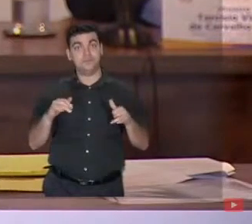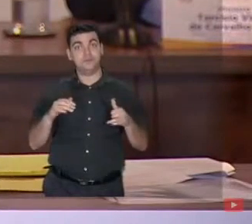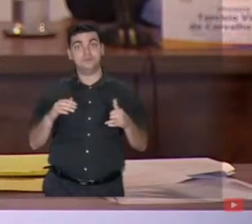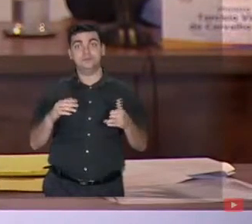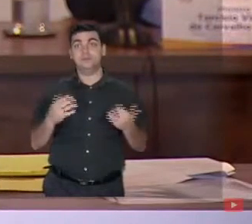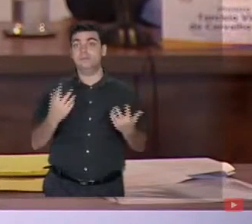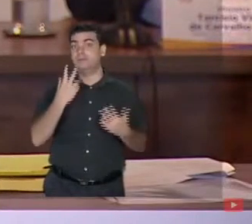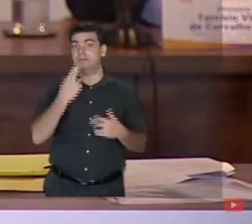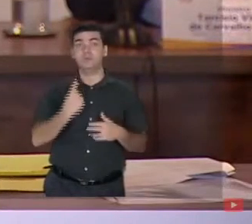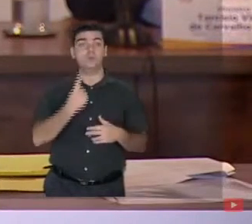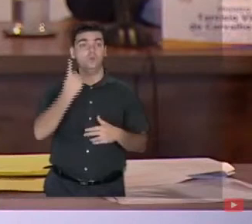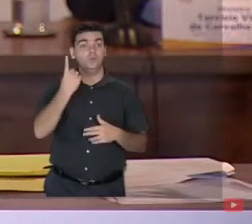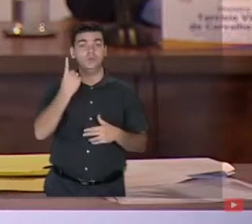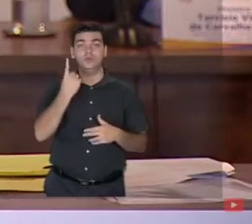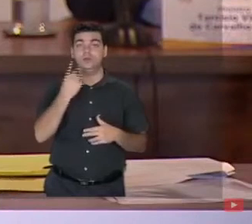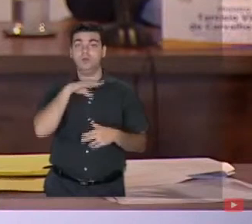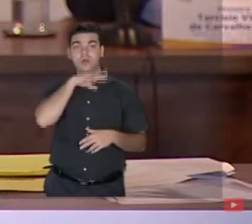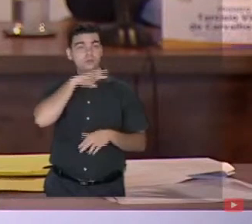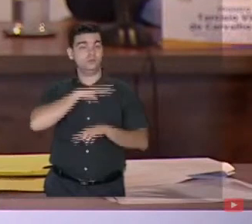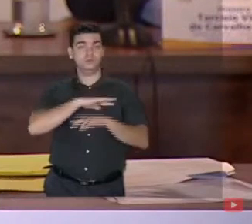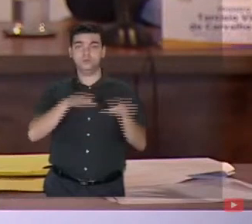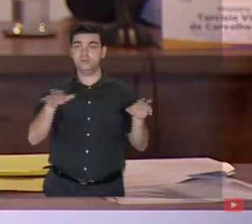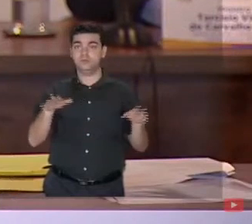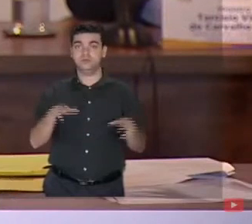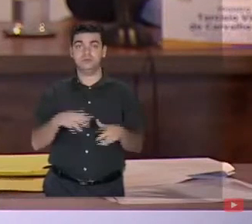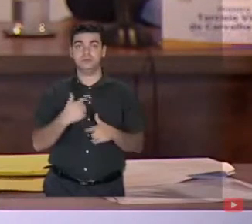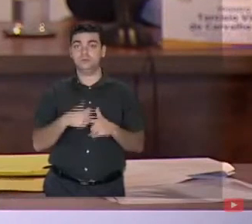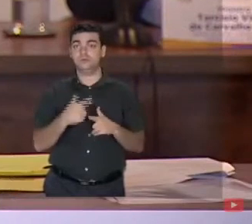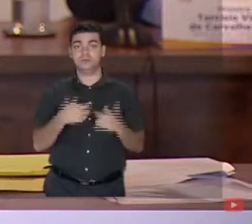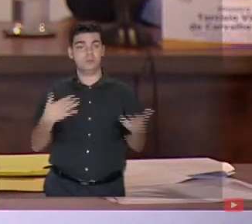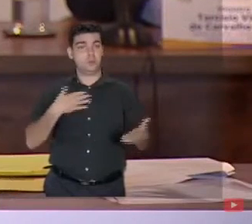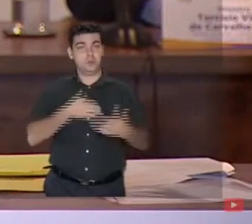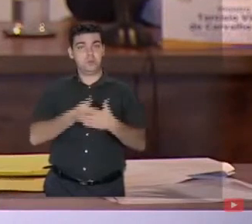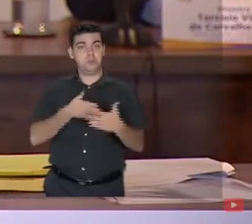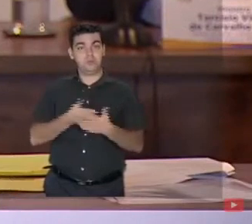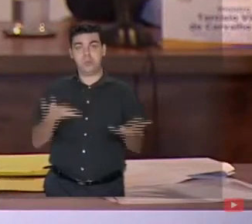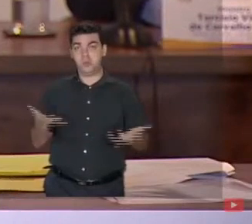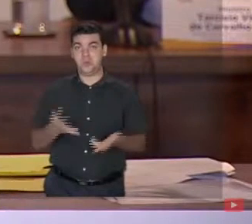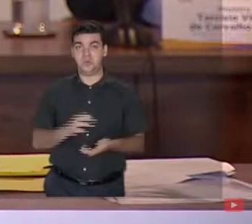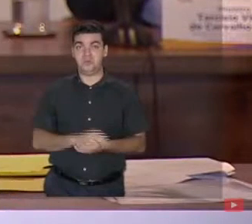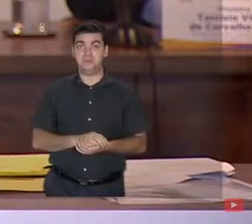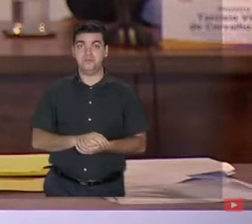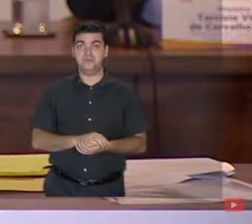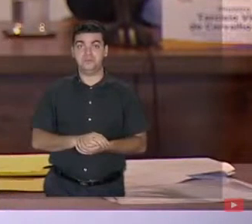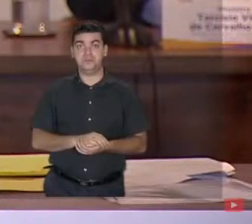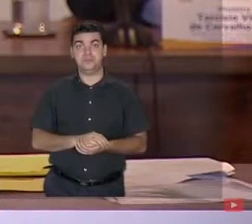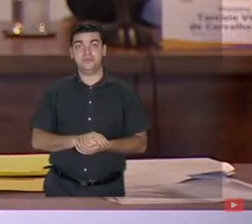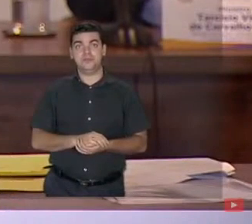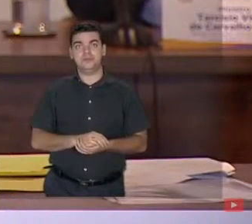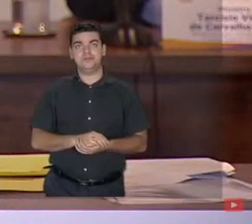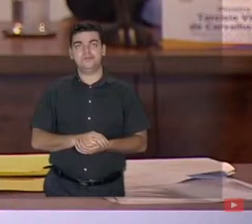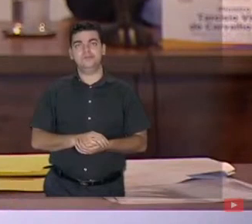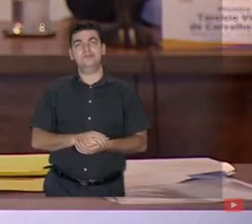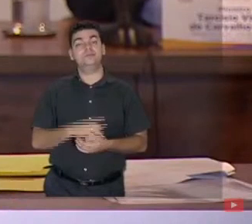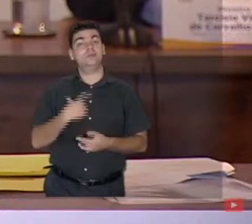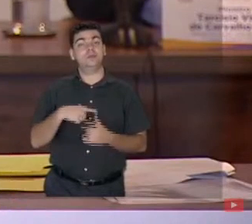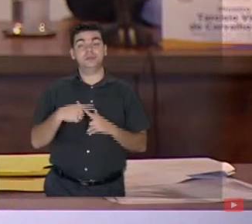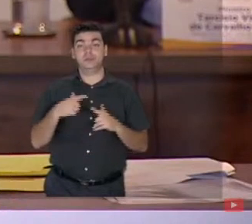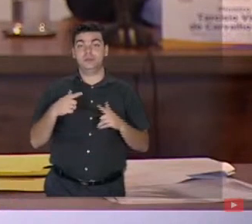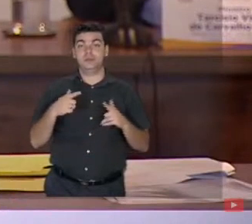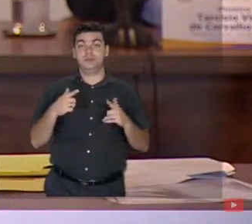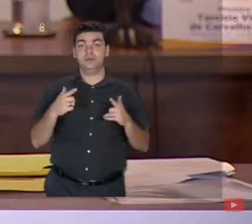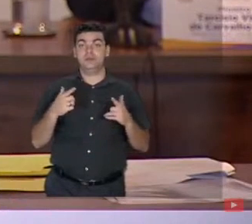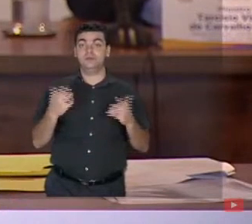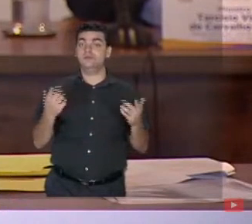ter sido a única consequência do problema que nós enfrentamos. Há um grande país que adota